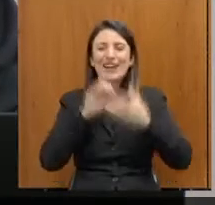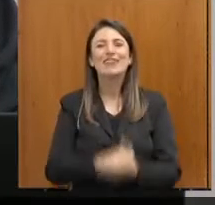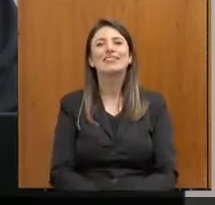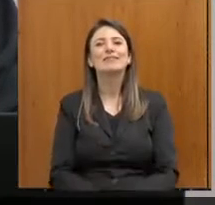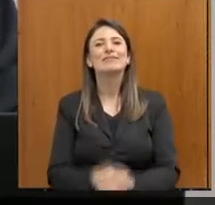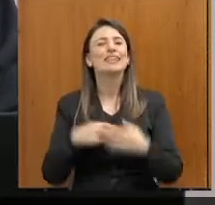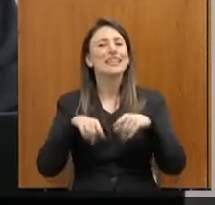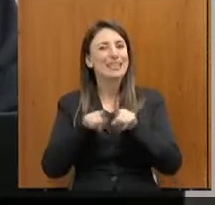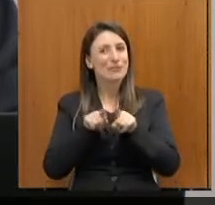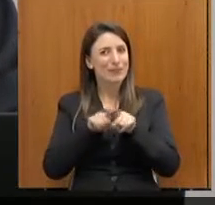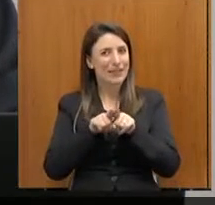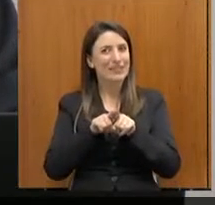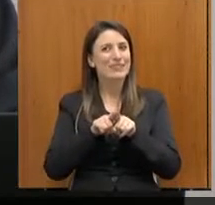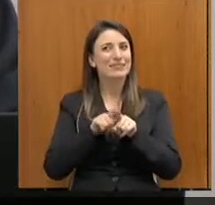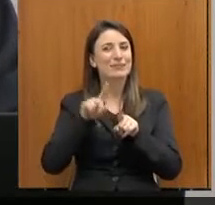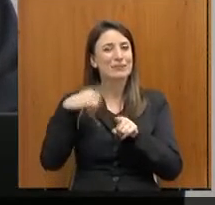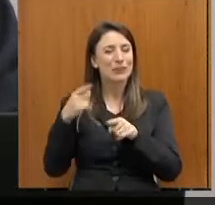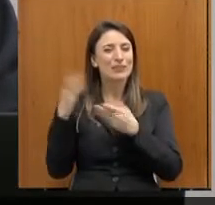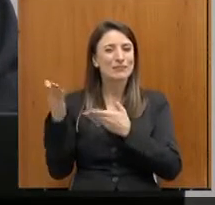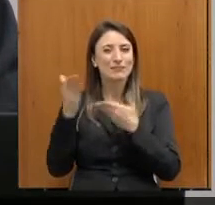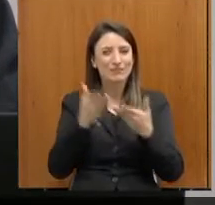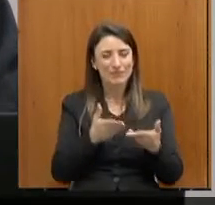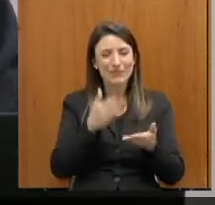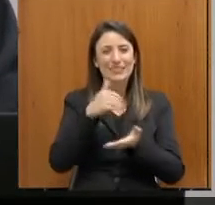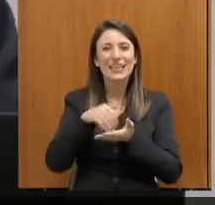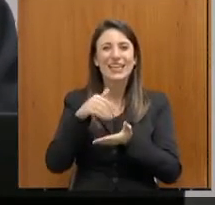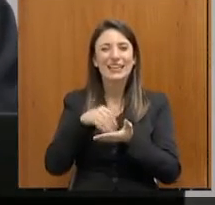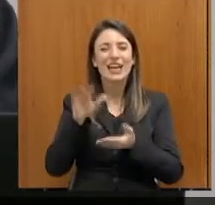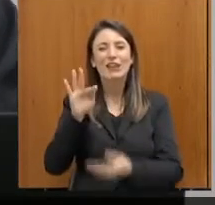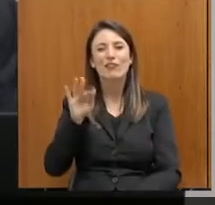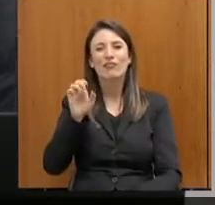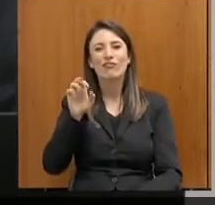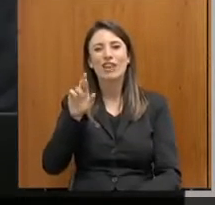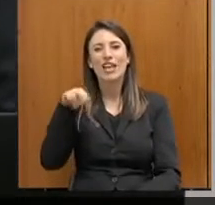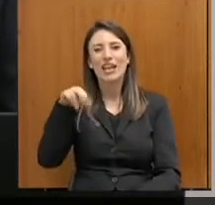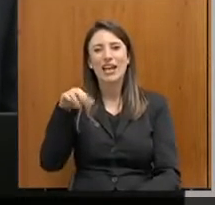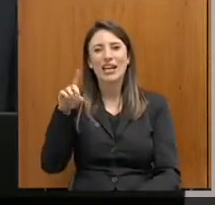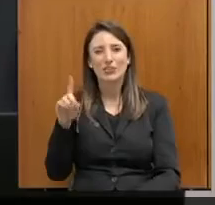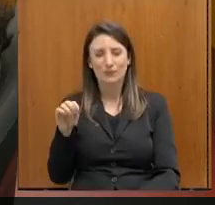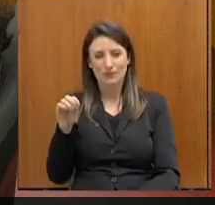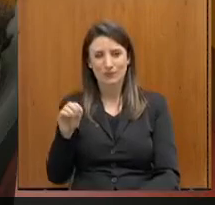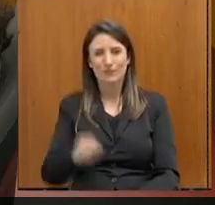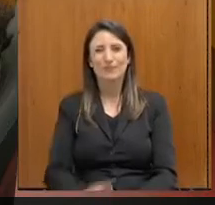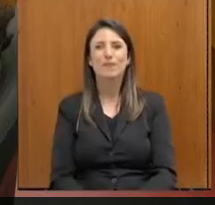seguida também a palavra ao senhor secretário Fernando passalio